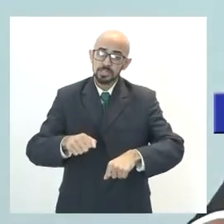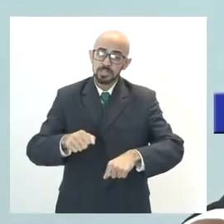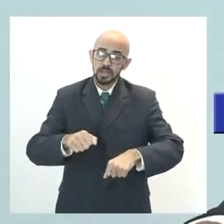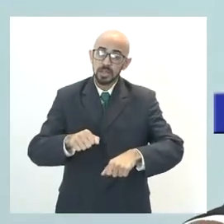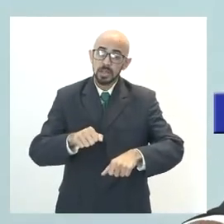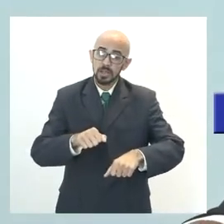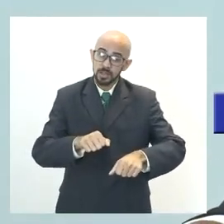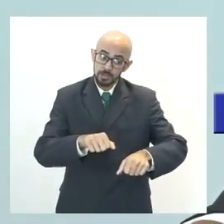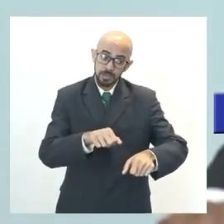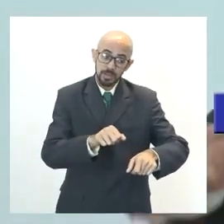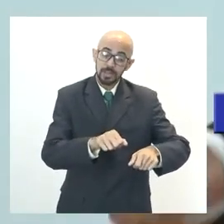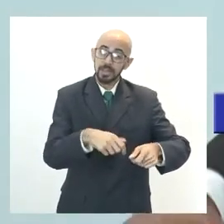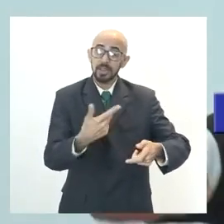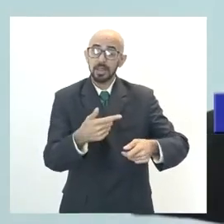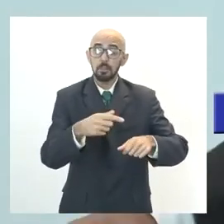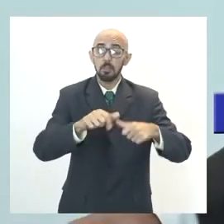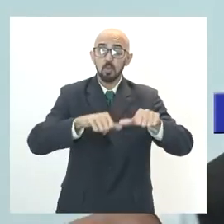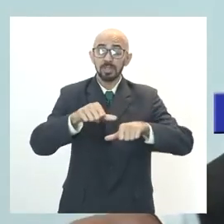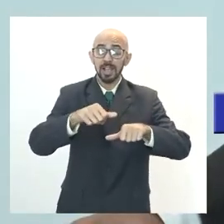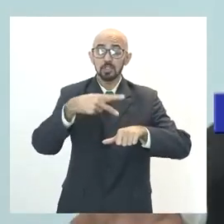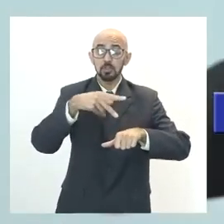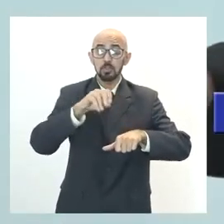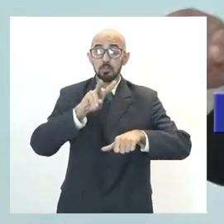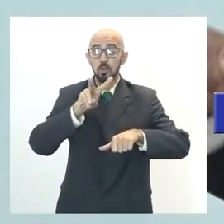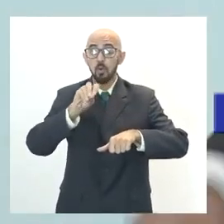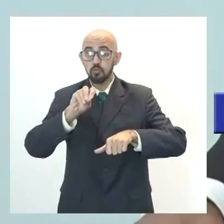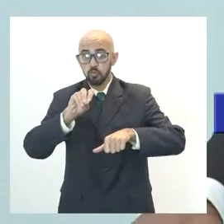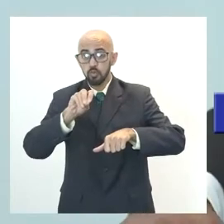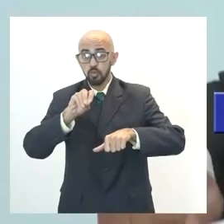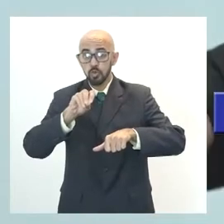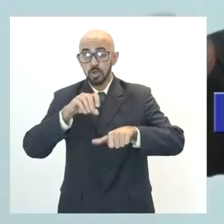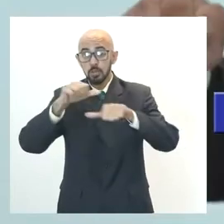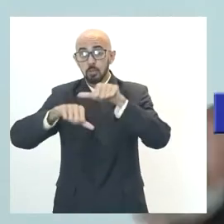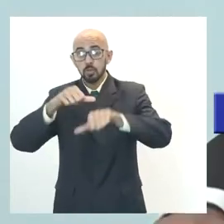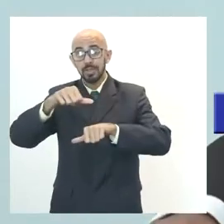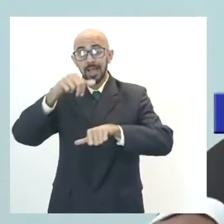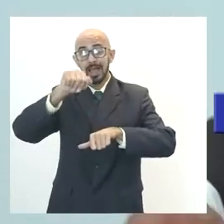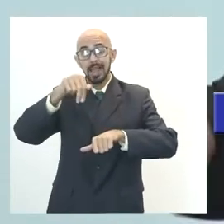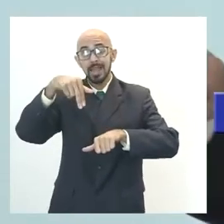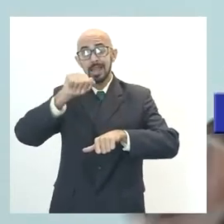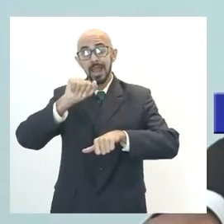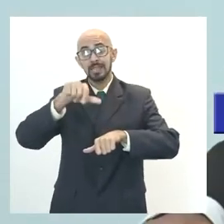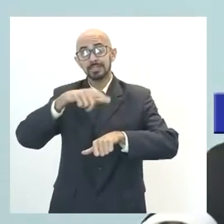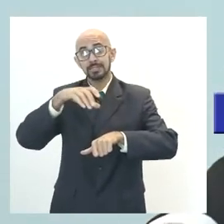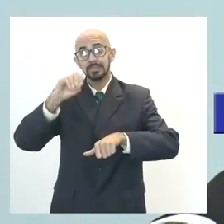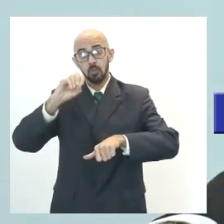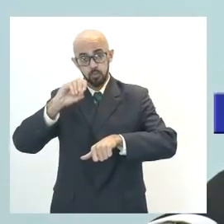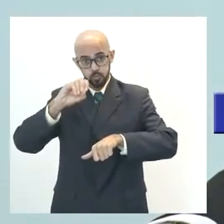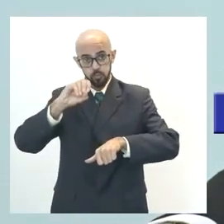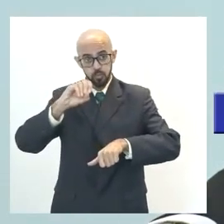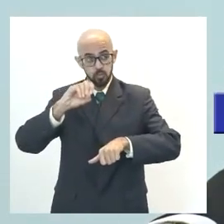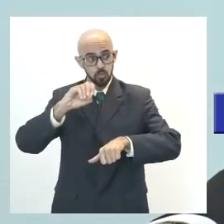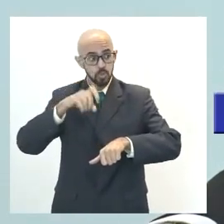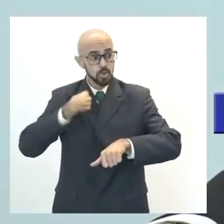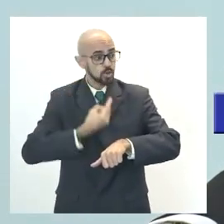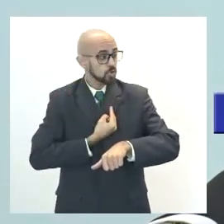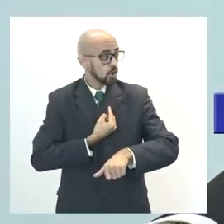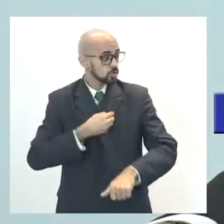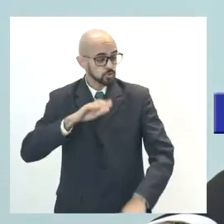nação porque do jeito que está nossos meninos nossas crianças estão se perdendo